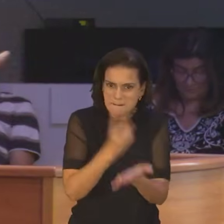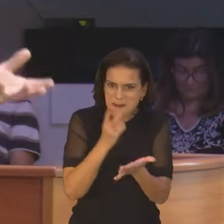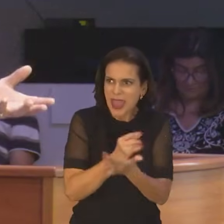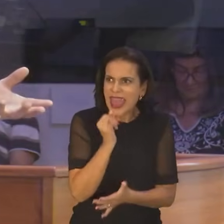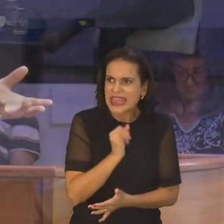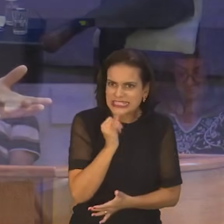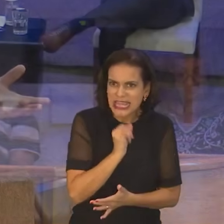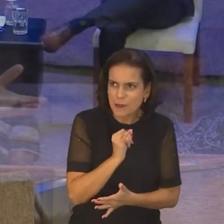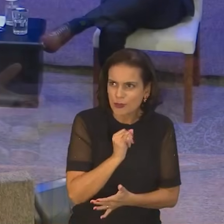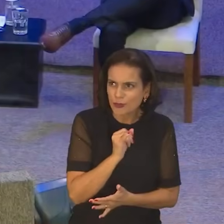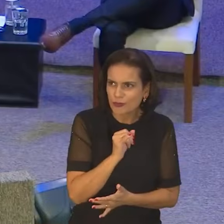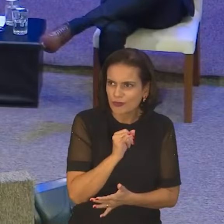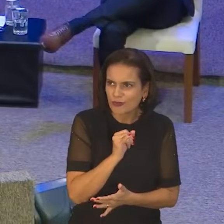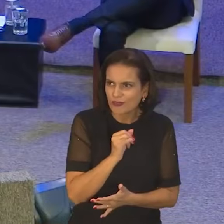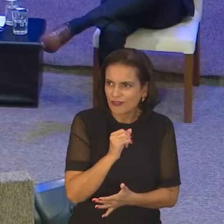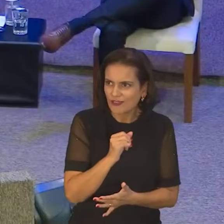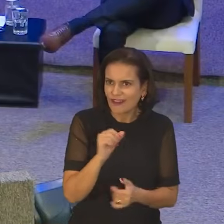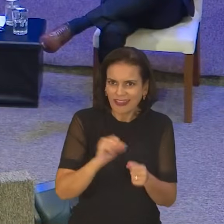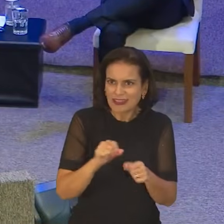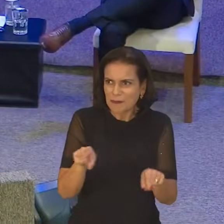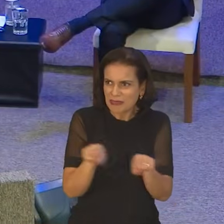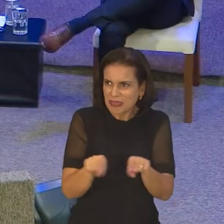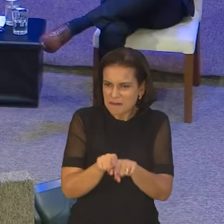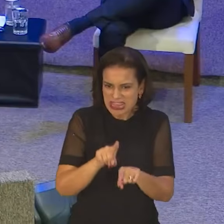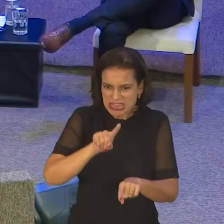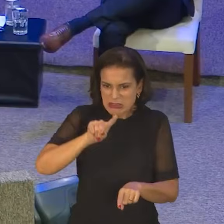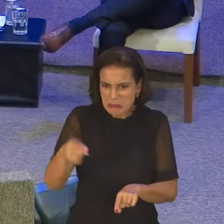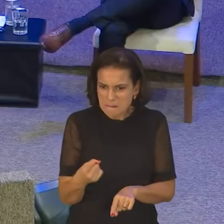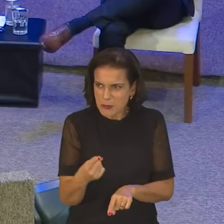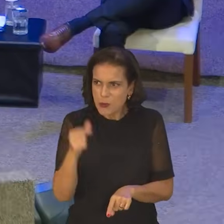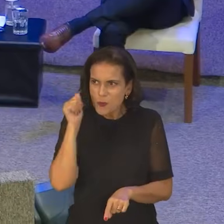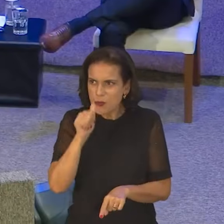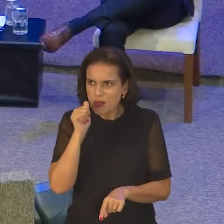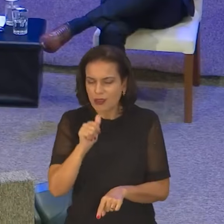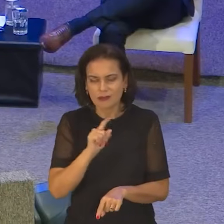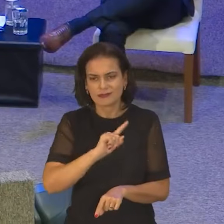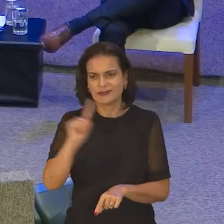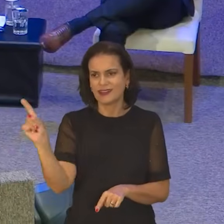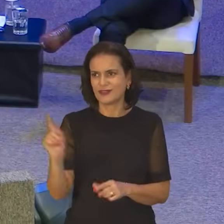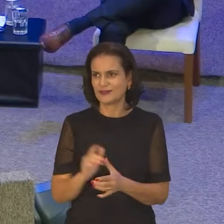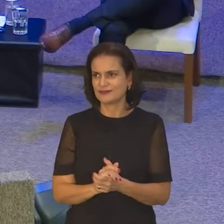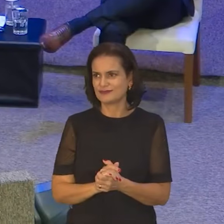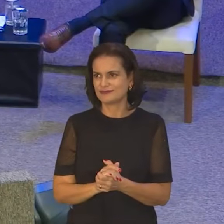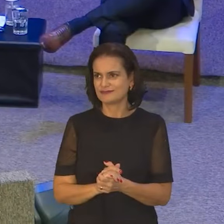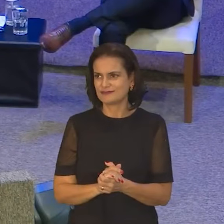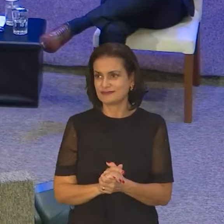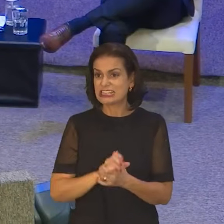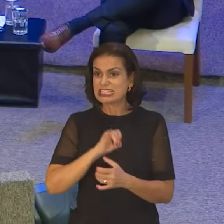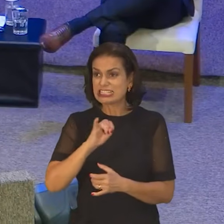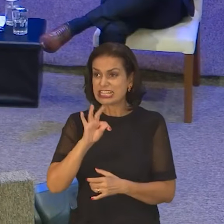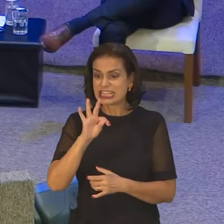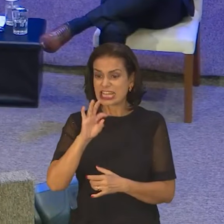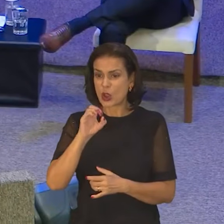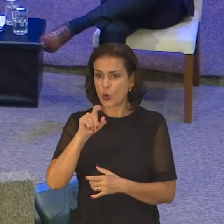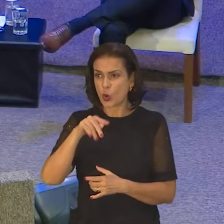erro do profeta se tornar uma visão e uma teologia. E é errado.